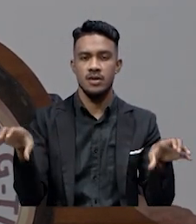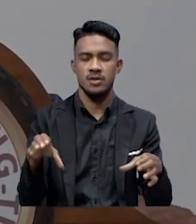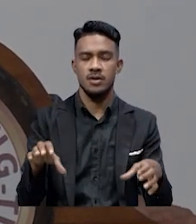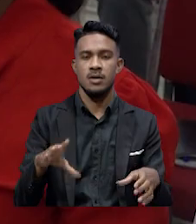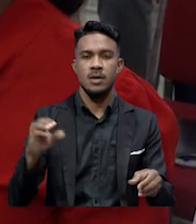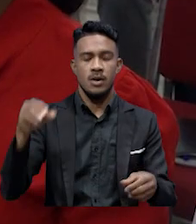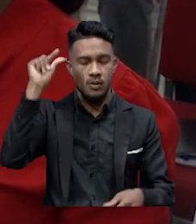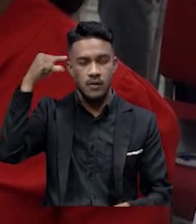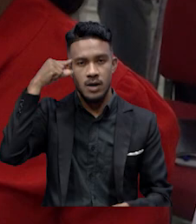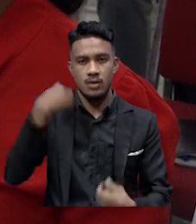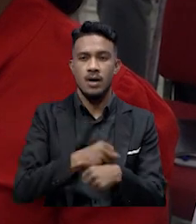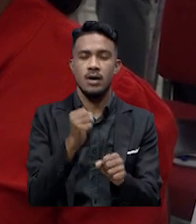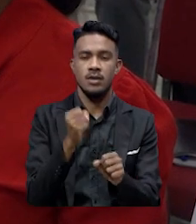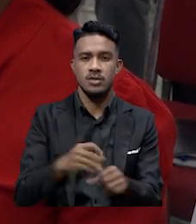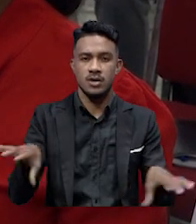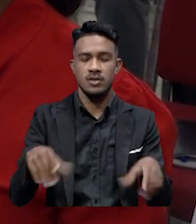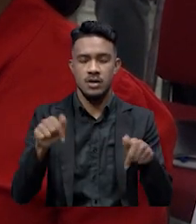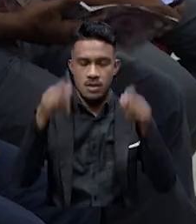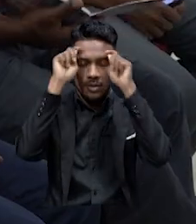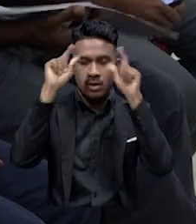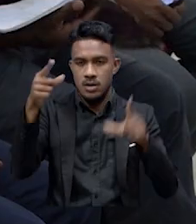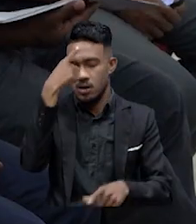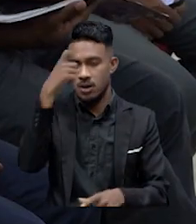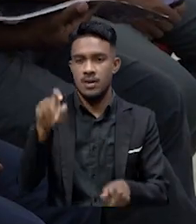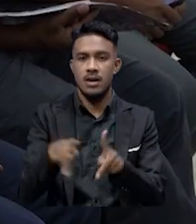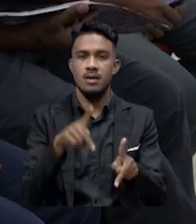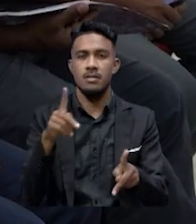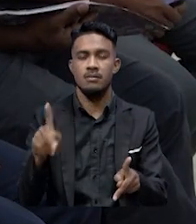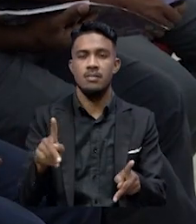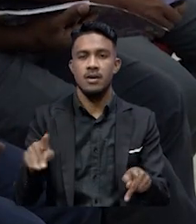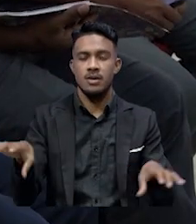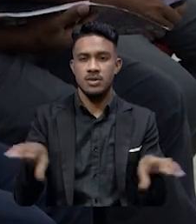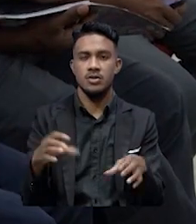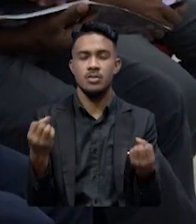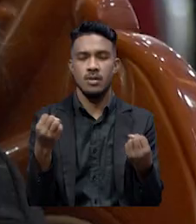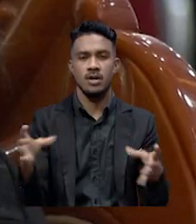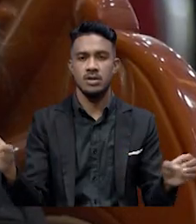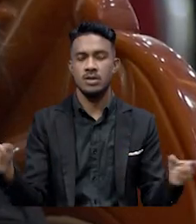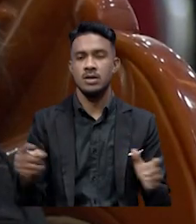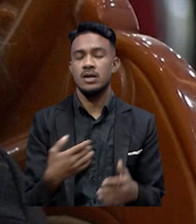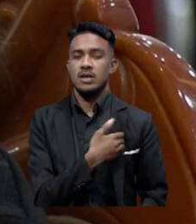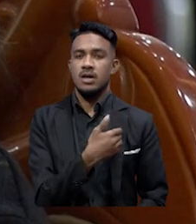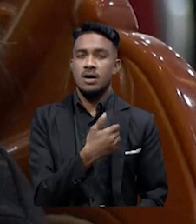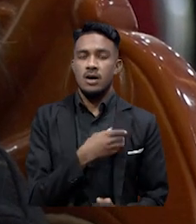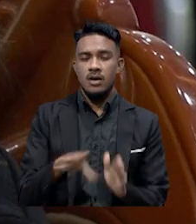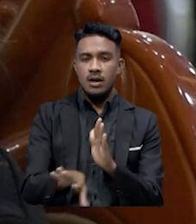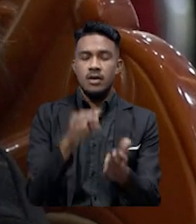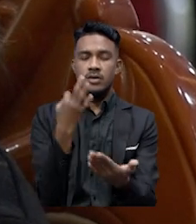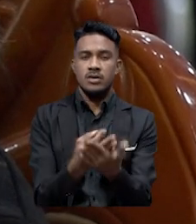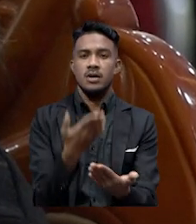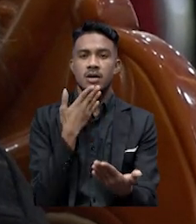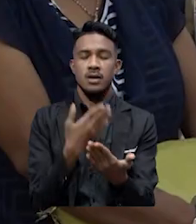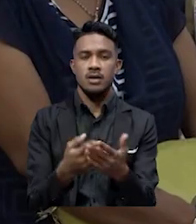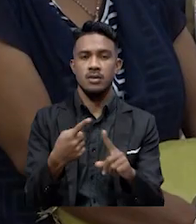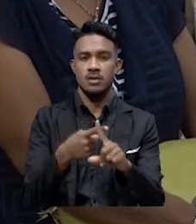atuar trabalhador doméstico em Timor-Leste, também a maioria dos trabalhadores se dá o que tem proteção dia com o Estado. Governo e o Ministério da Solidariedade